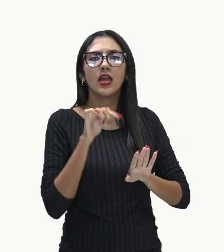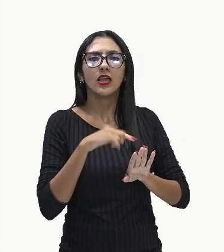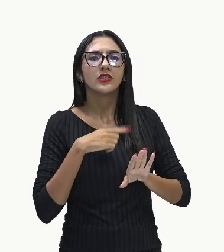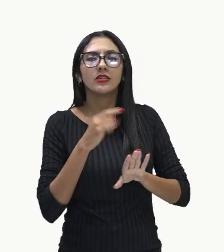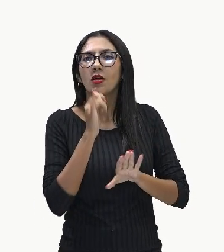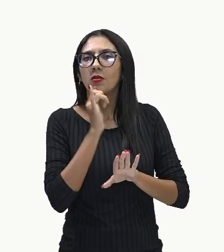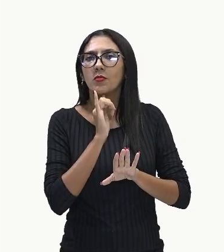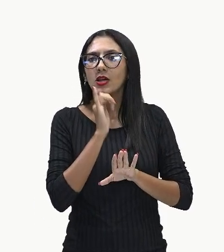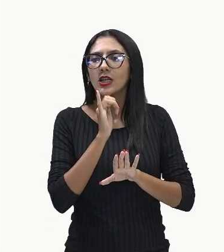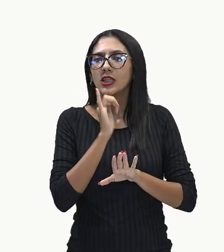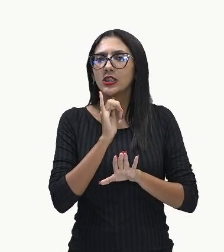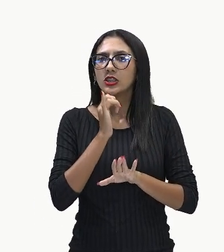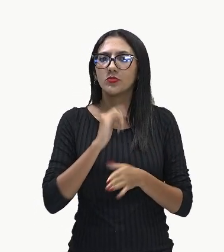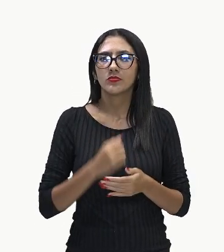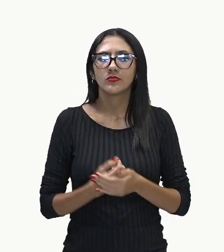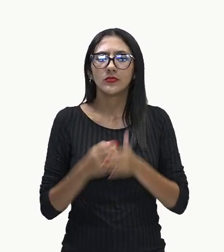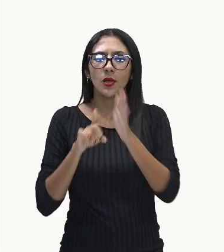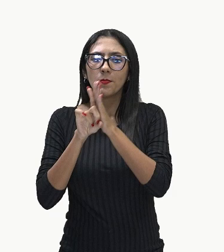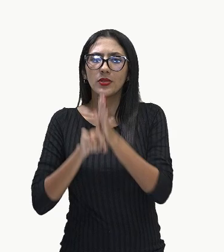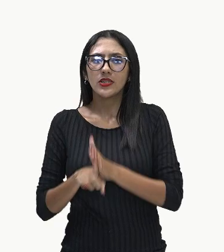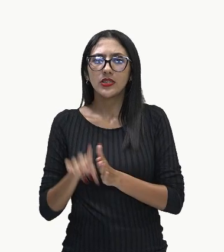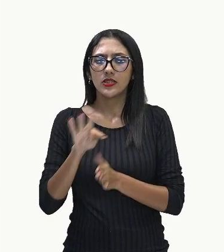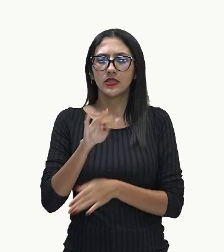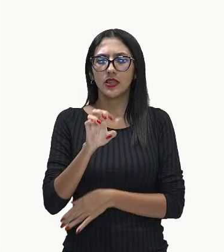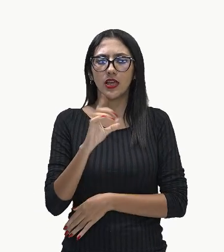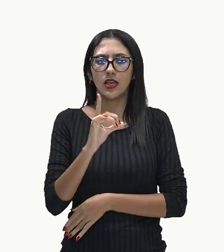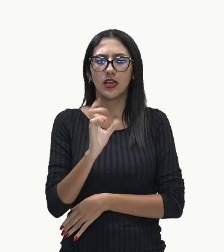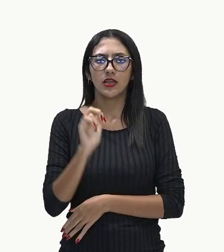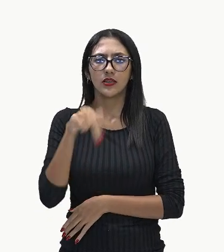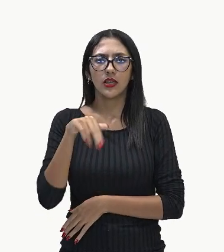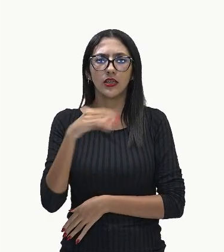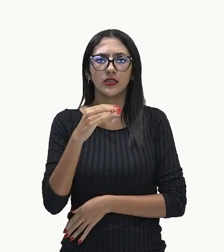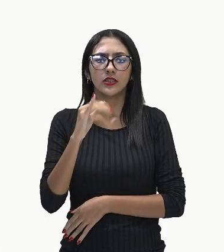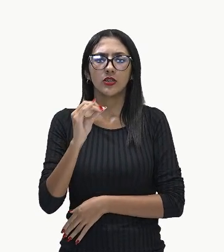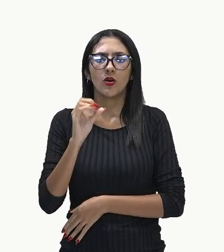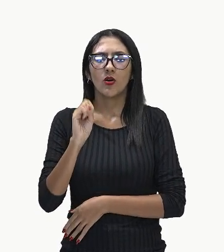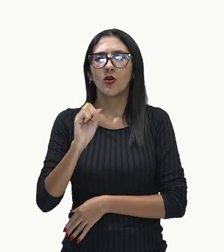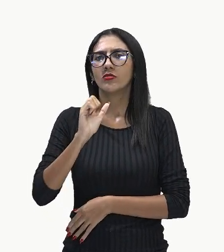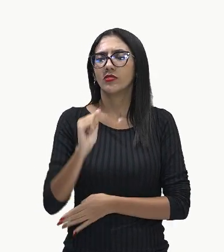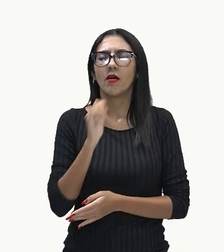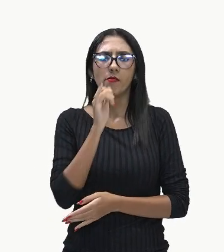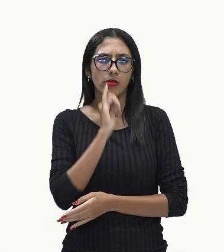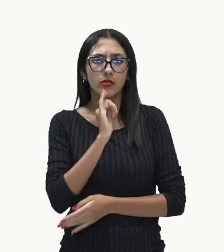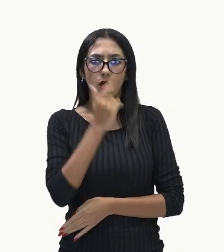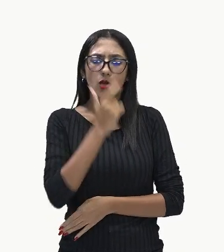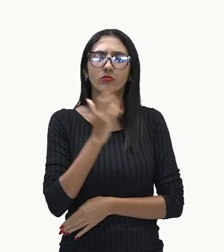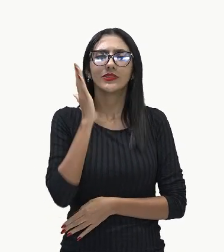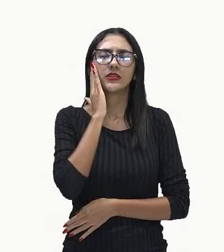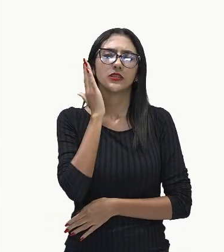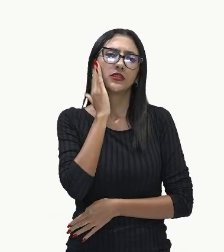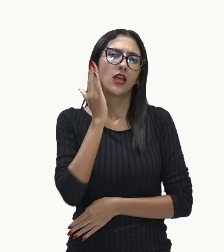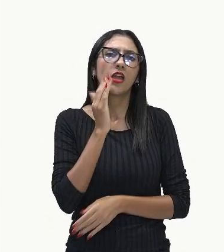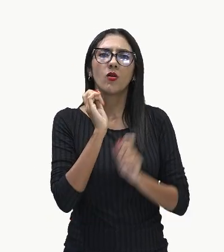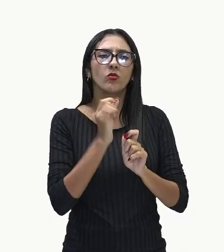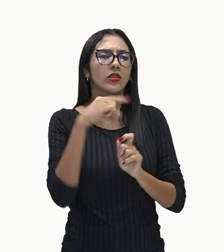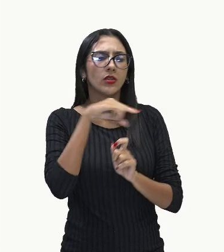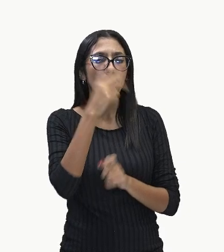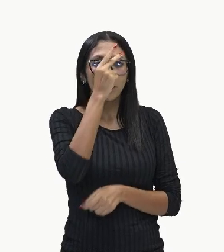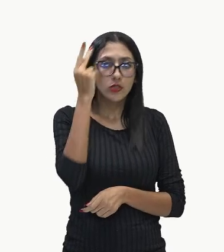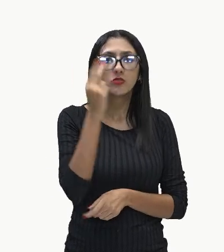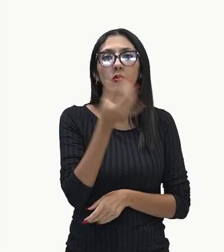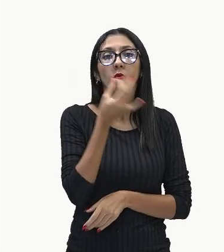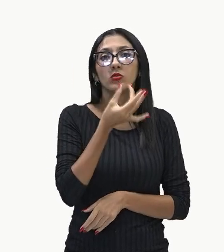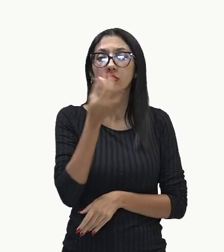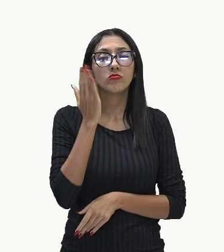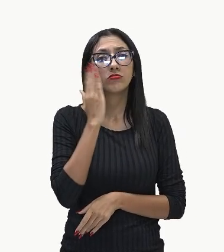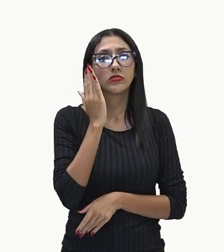né, pesquisa tendenciosa, ok? E aí é quando você já sabe a resposta que vai ser dada, e aí